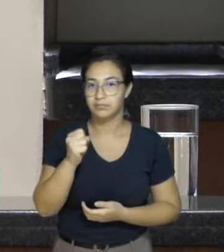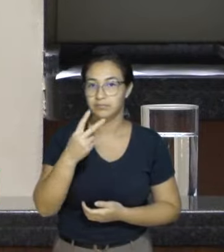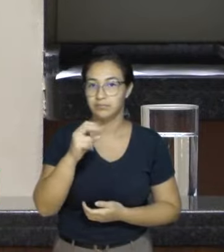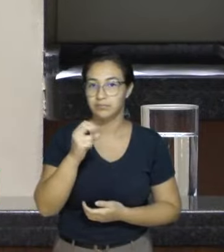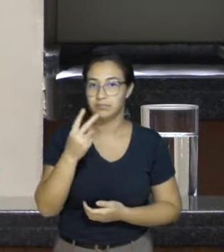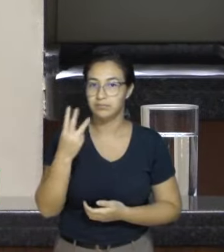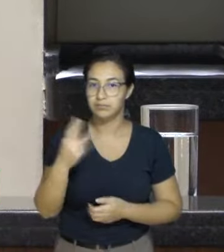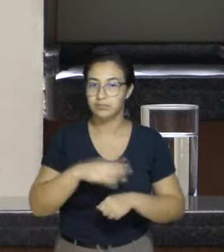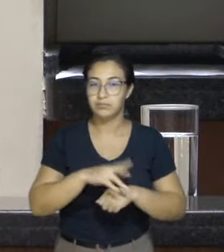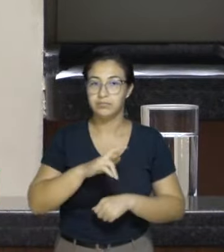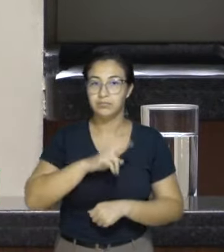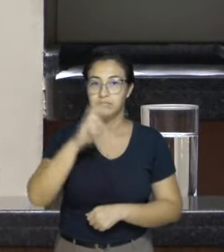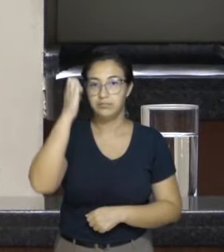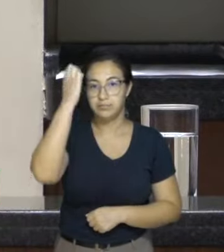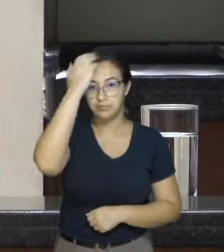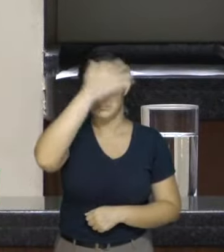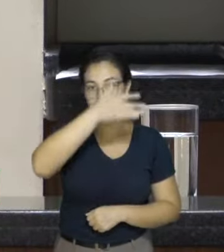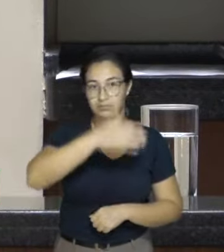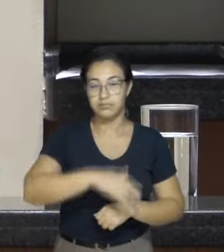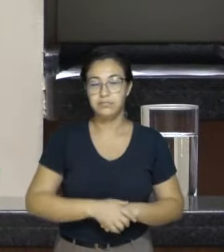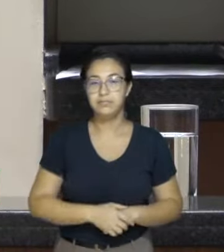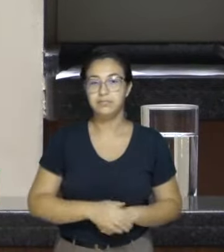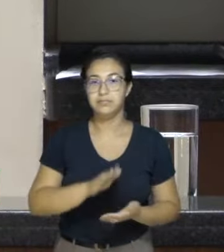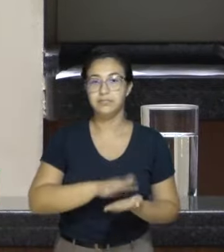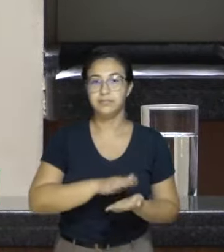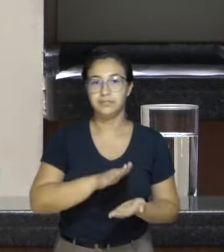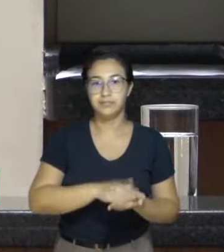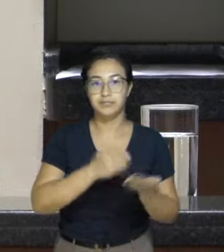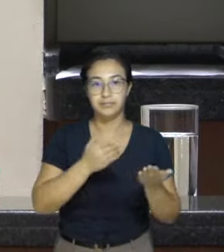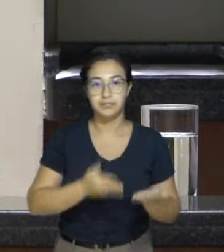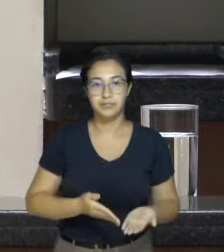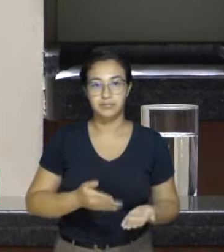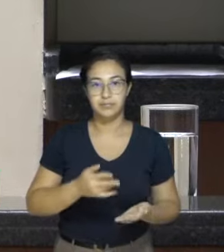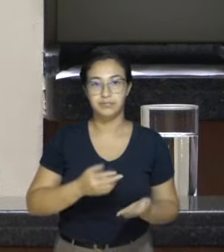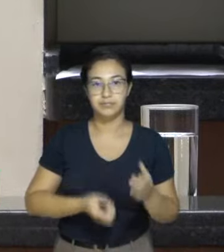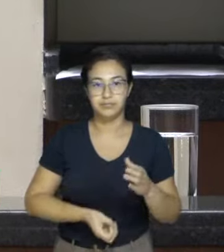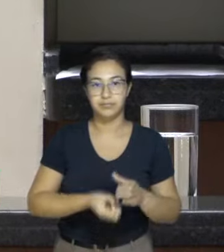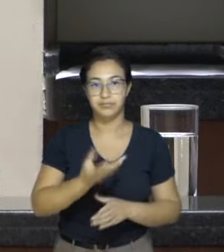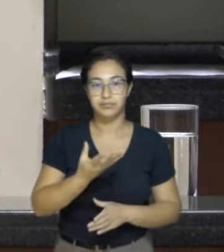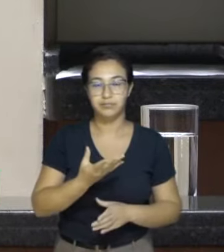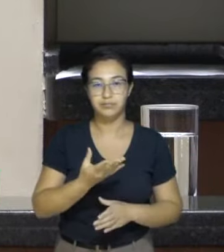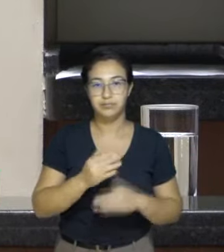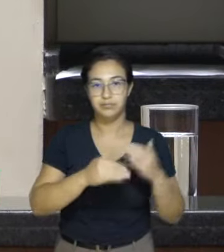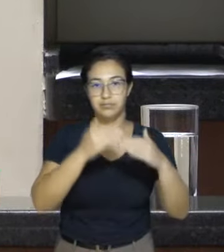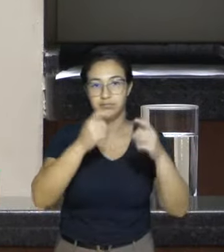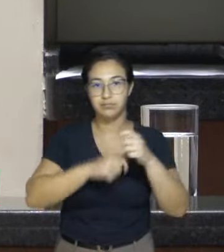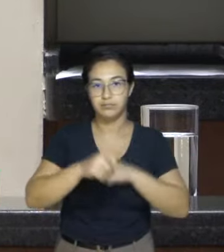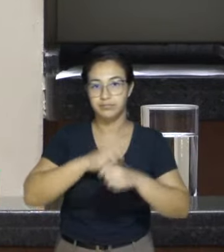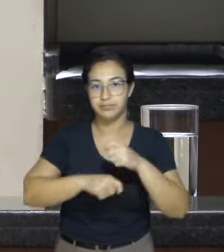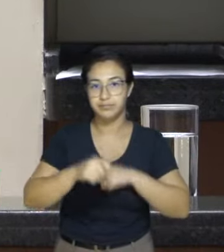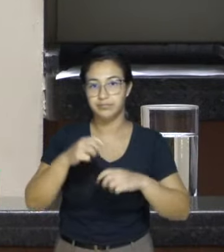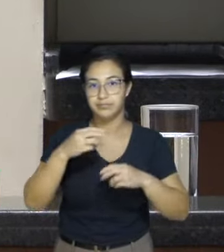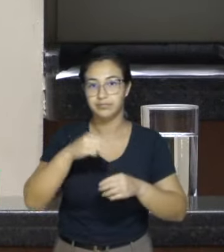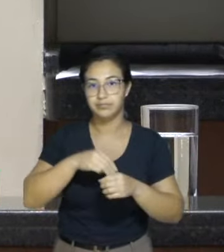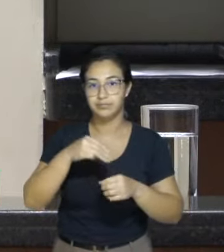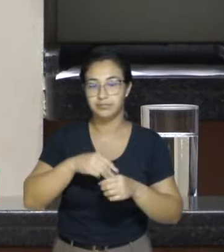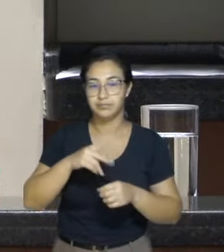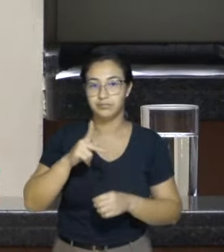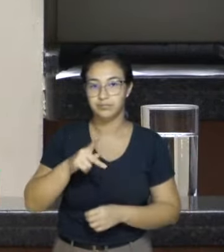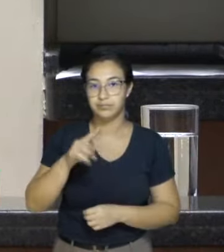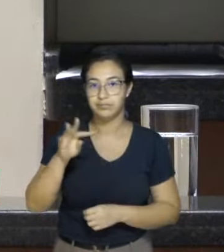autoria do deputado Emerson Stein, manifestando aplausos, apresenta a Fundação de Turismo do Desenvolvimento Econômico do município de Porto Belo,